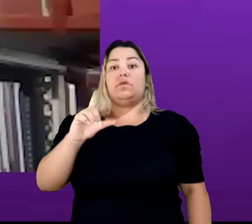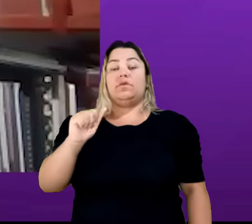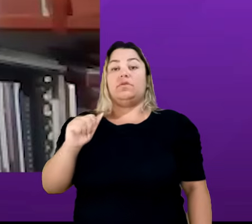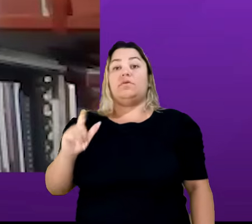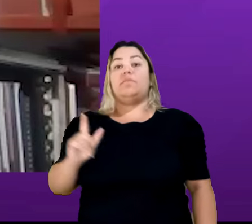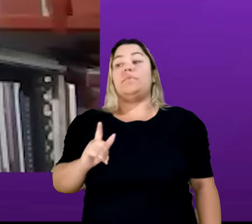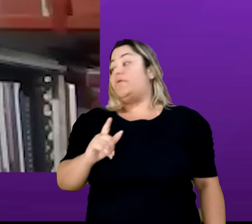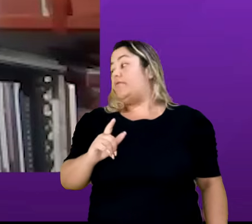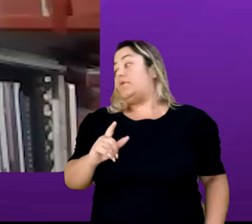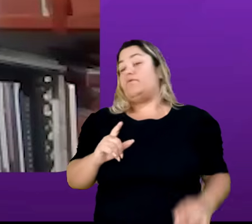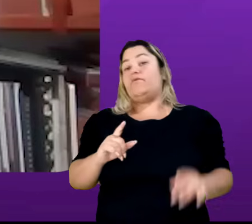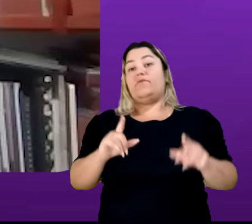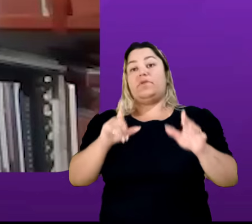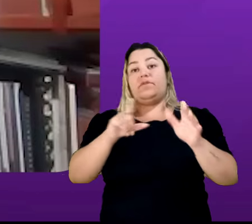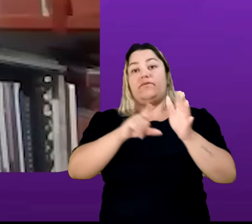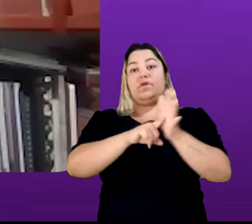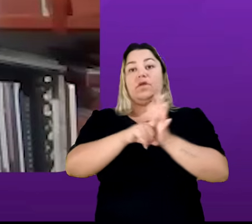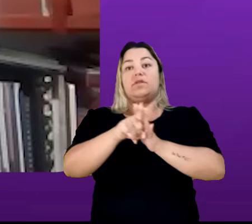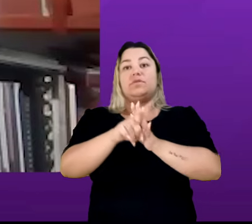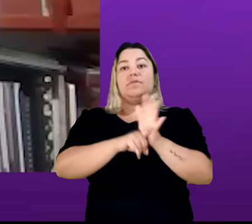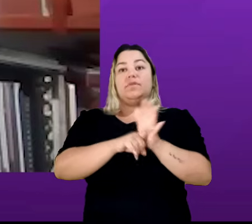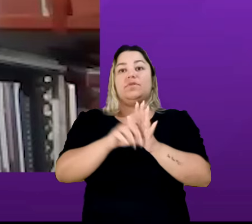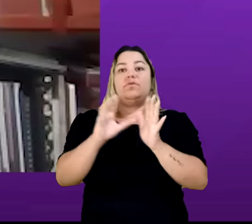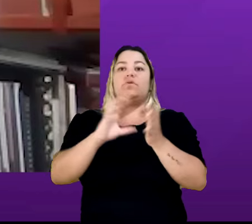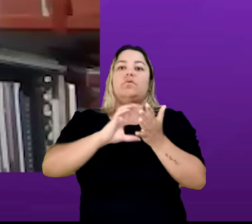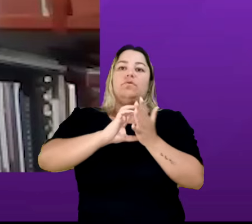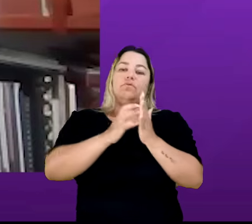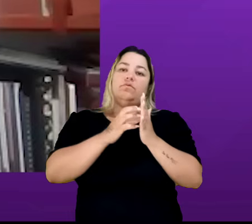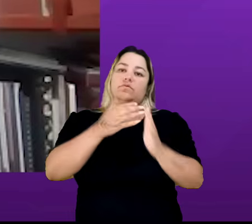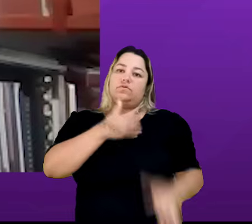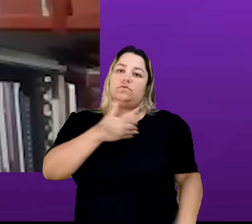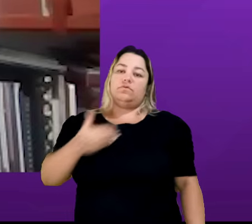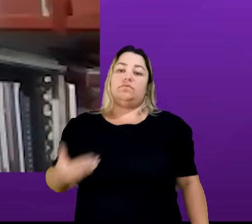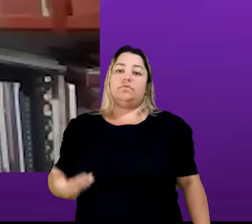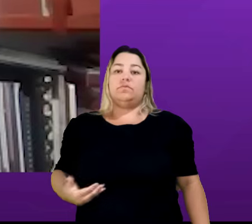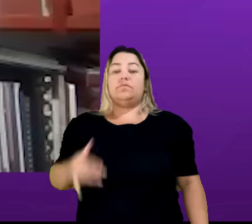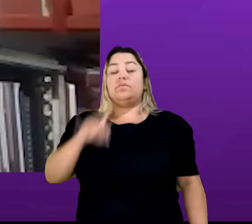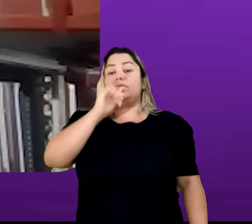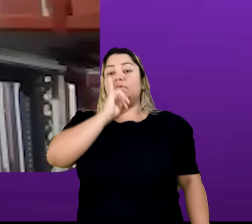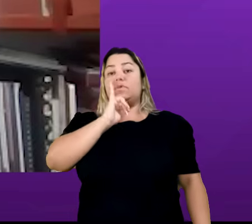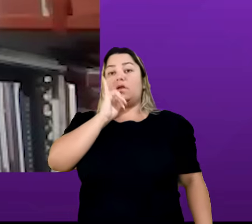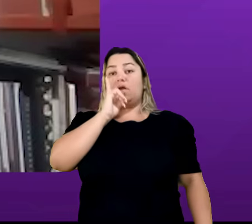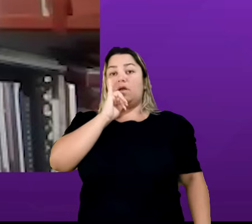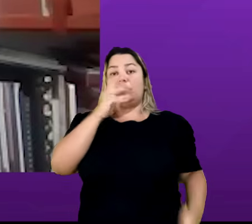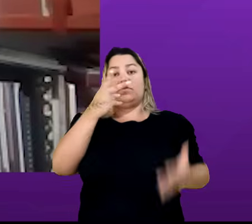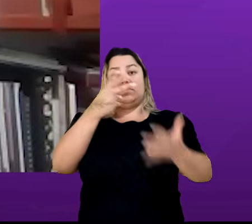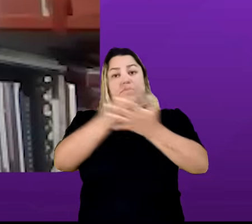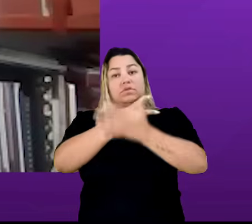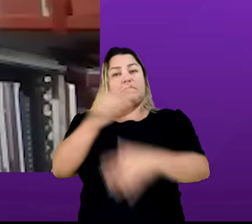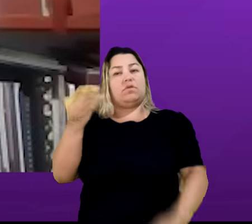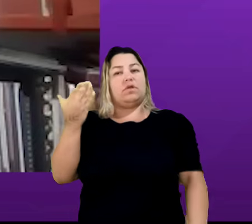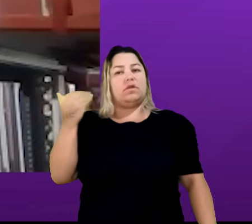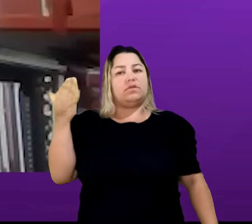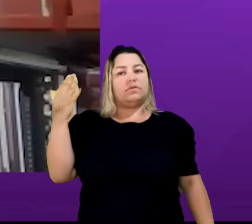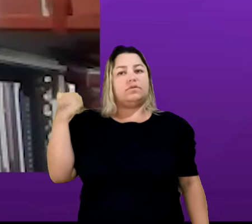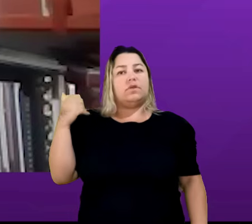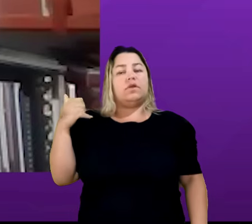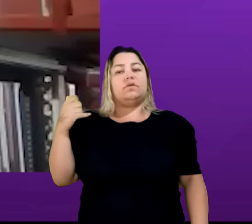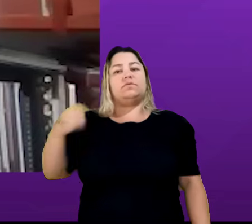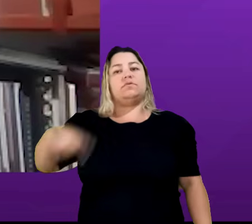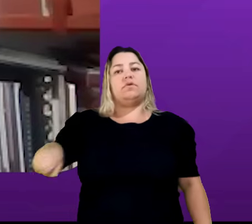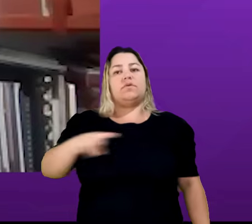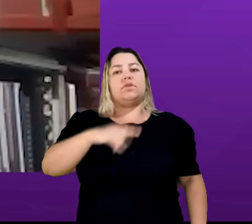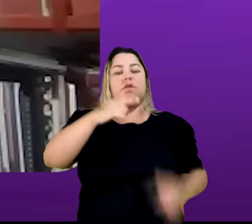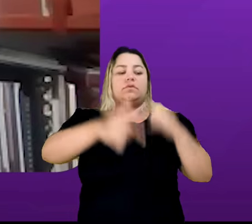que, na hora do concurso público, por exemplo, que aconteceu na época que a gente estava fazendo esse trabalho de pesquisa,